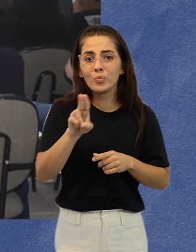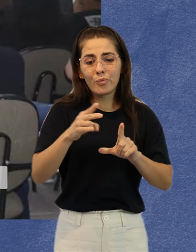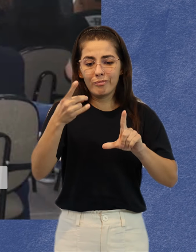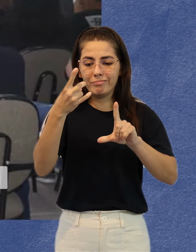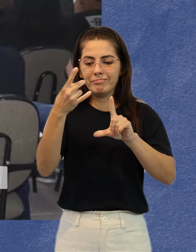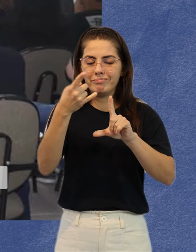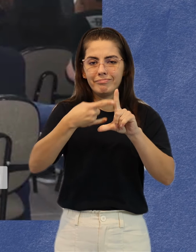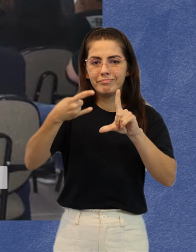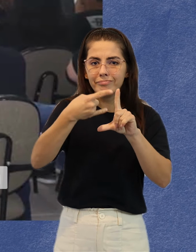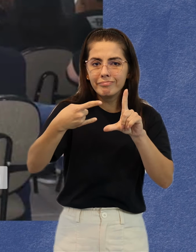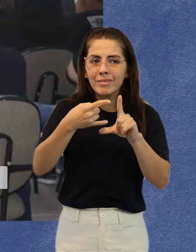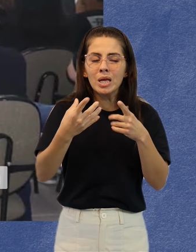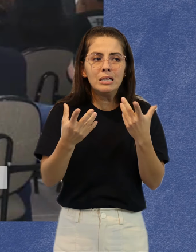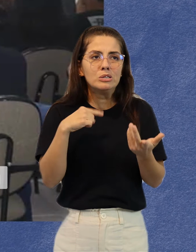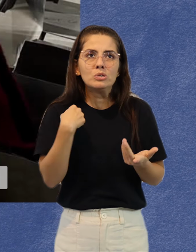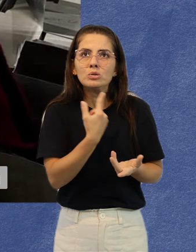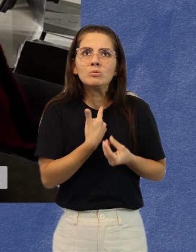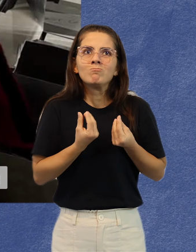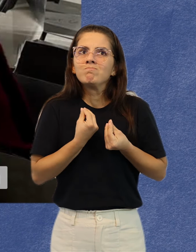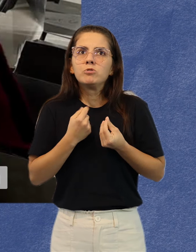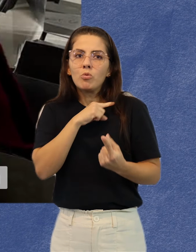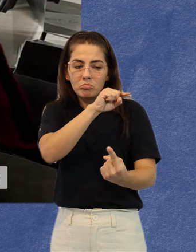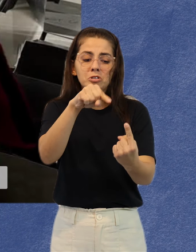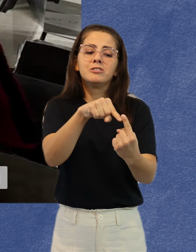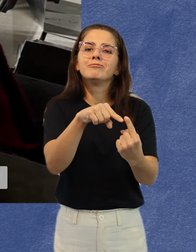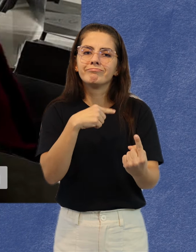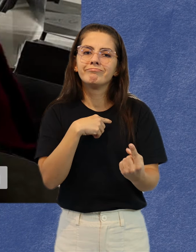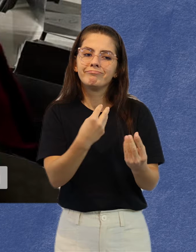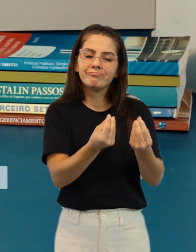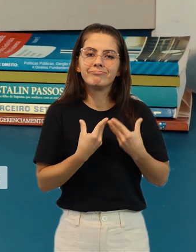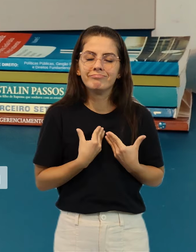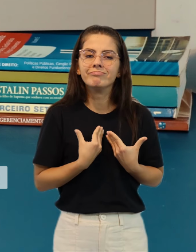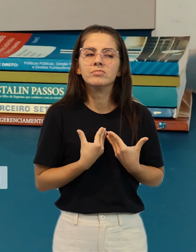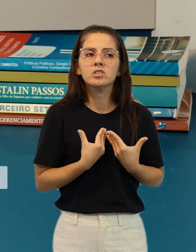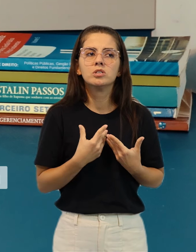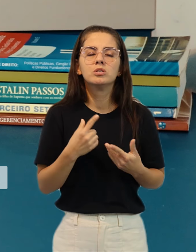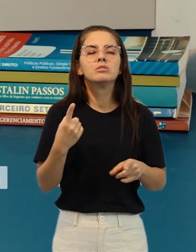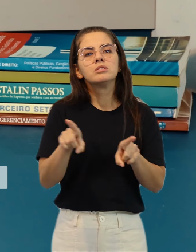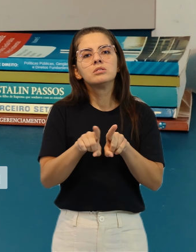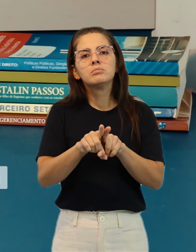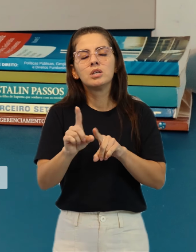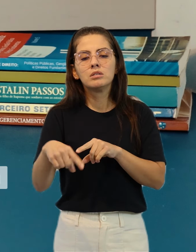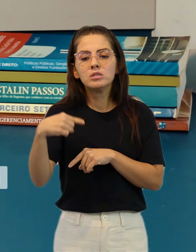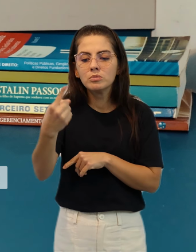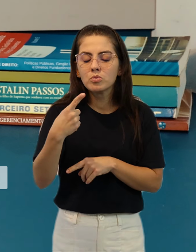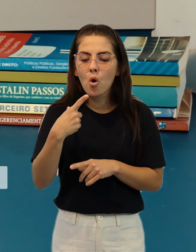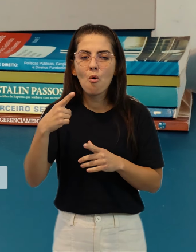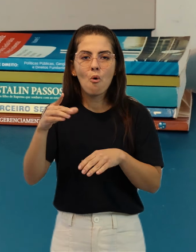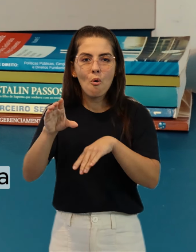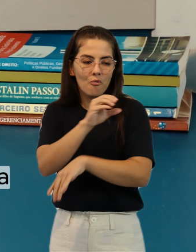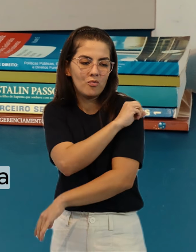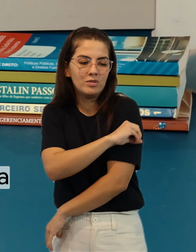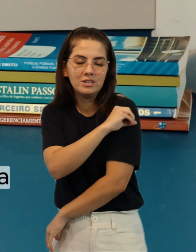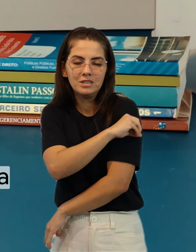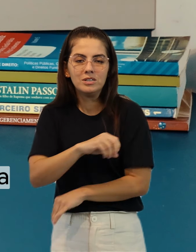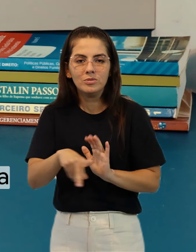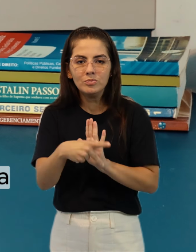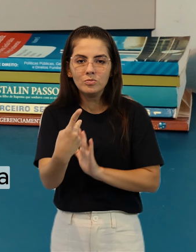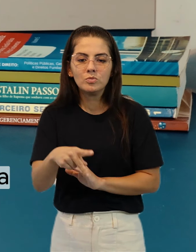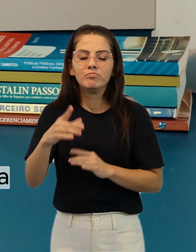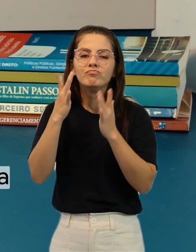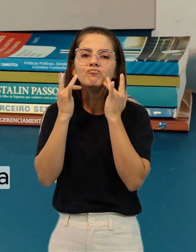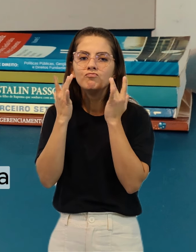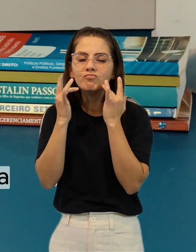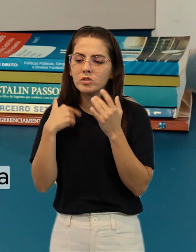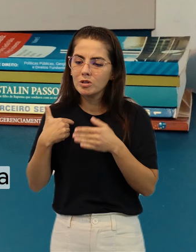Meet, mas me deu um propósito, né? E também depois fazendo a oficina de teatro. Desde o momento em que eu entrei